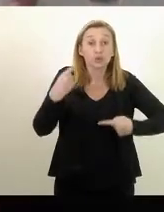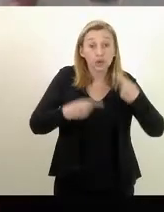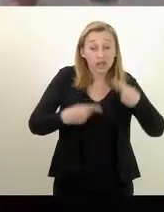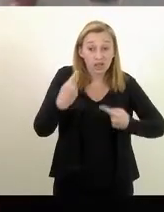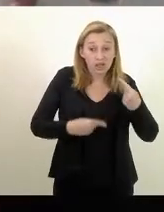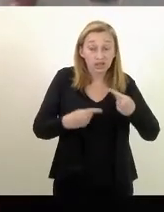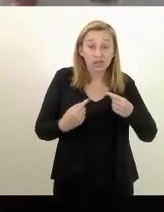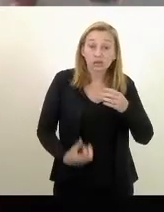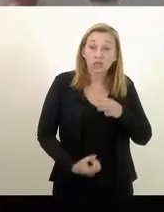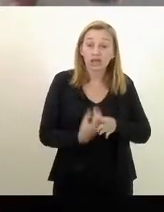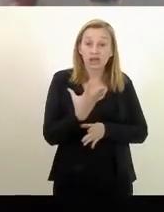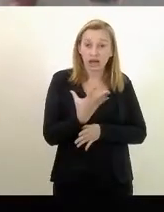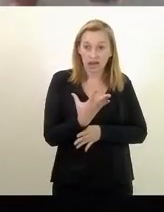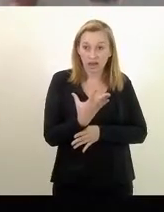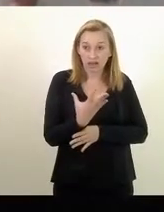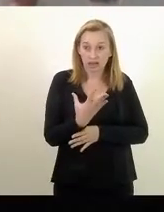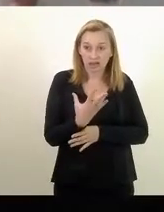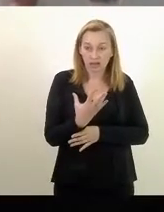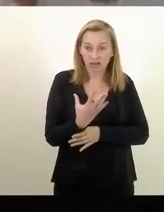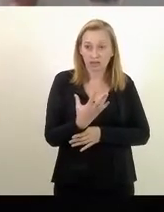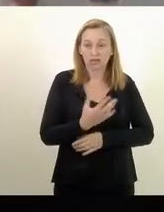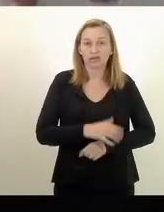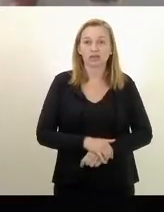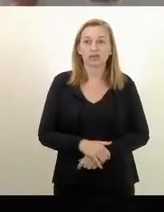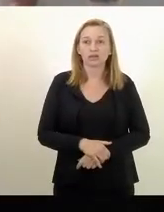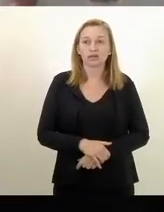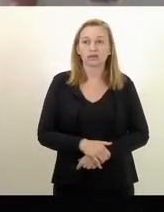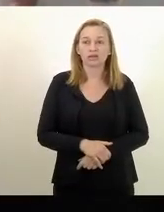são formuladas sem levar em consideração